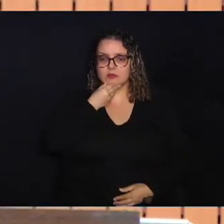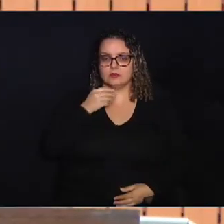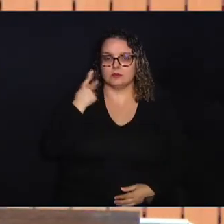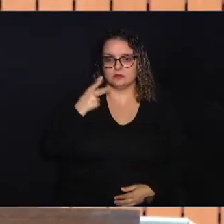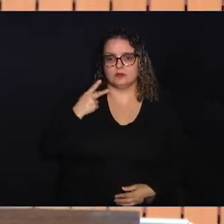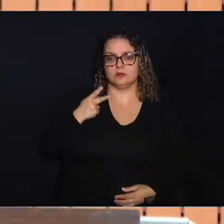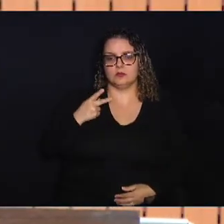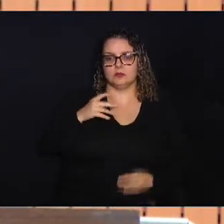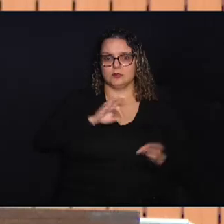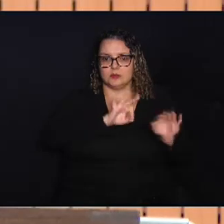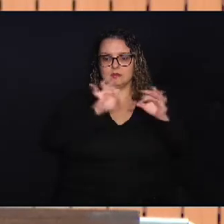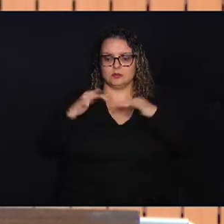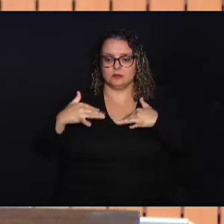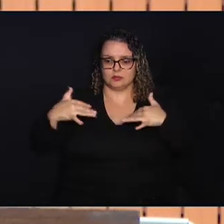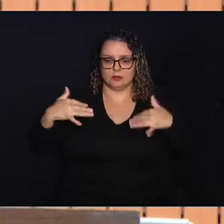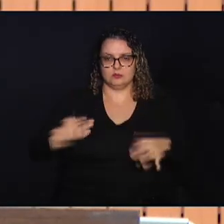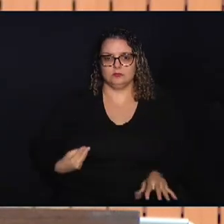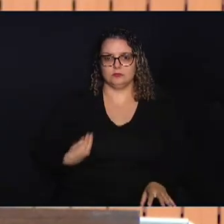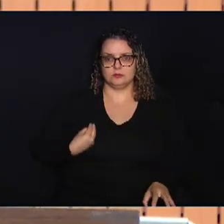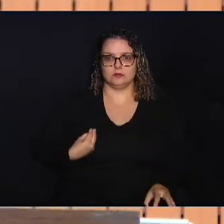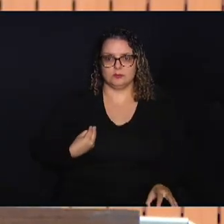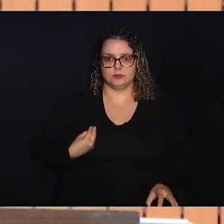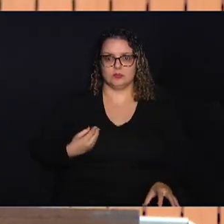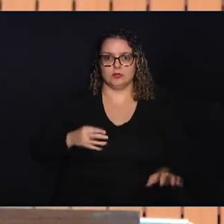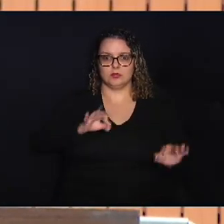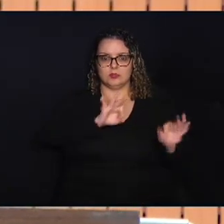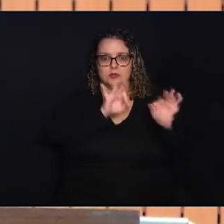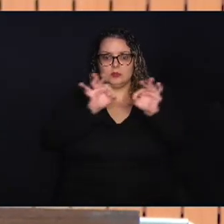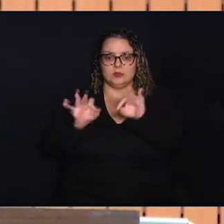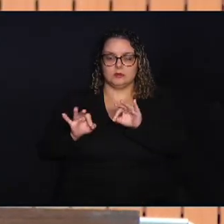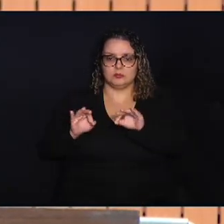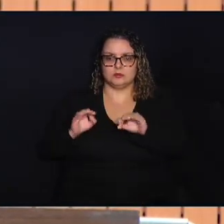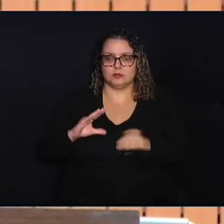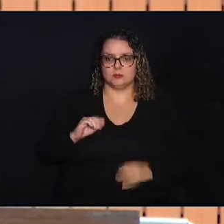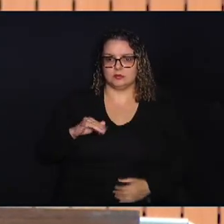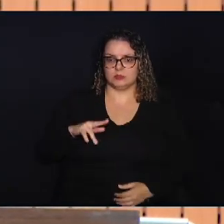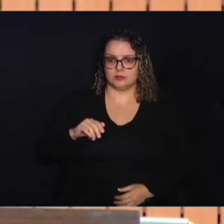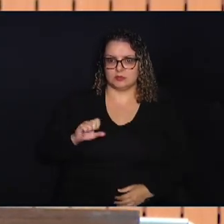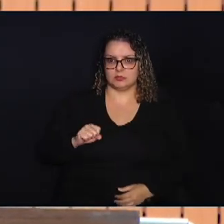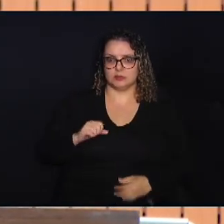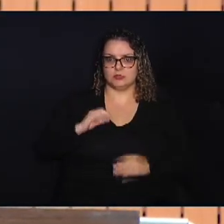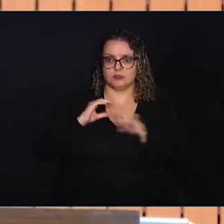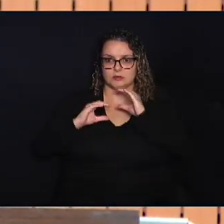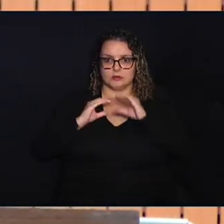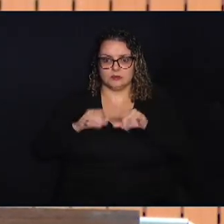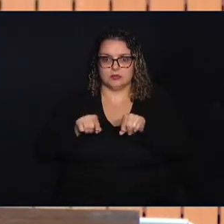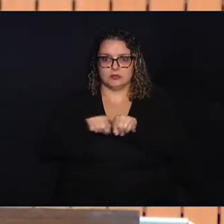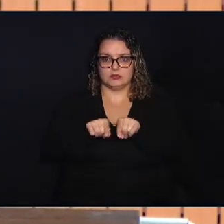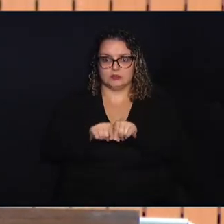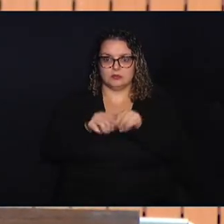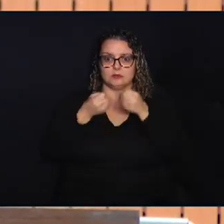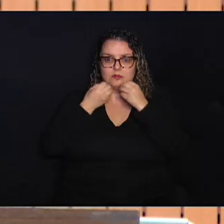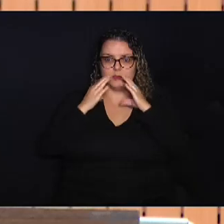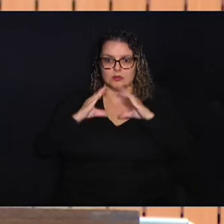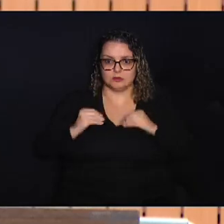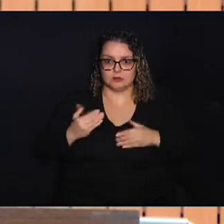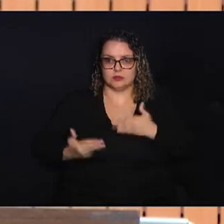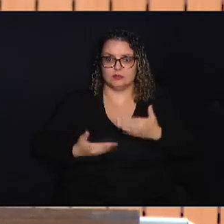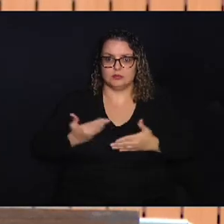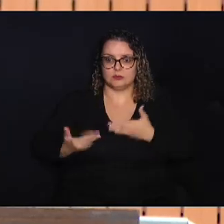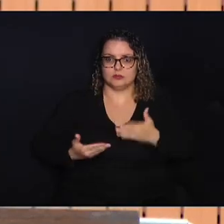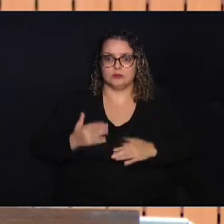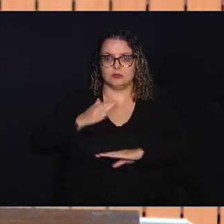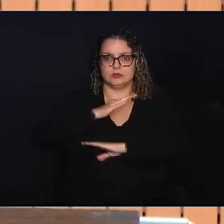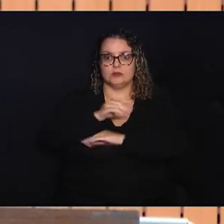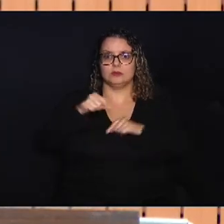público aqui presente, quem acompanha pelos canais de comunicação. e também uma boa noite aos servidores dessa